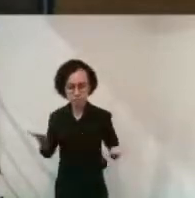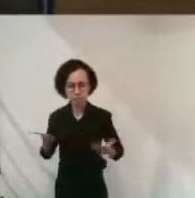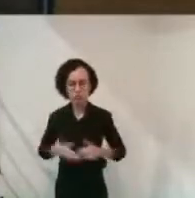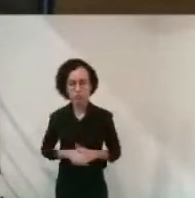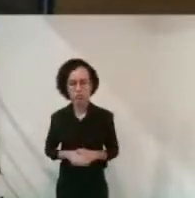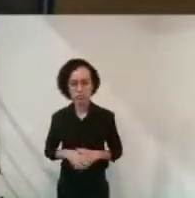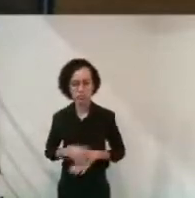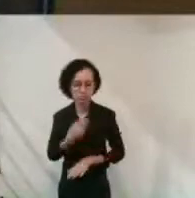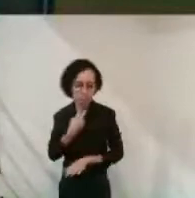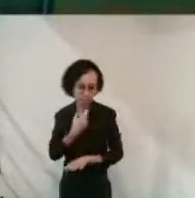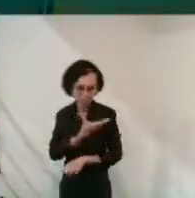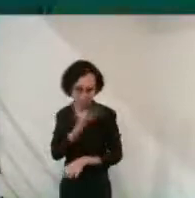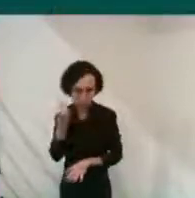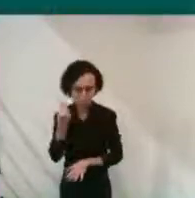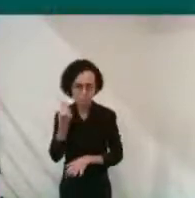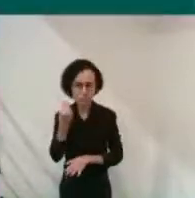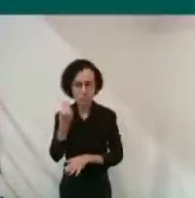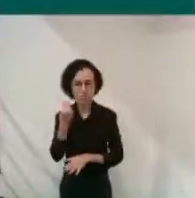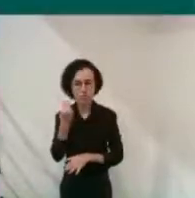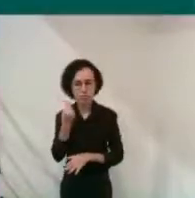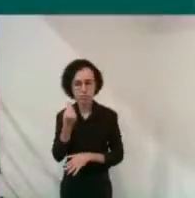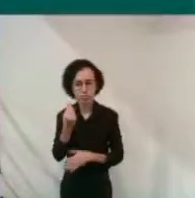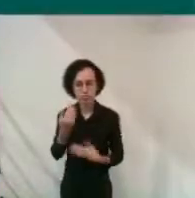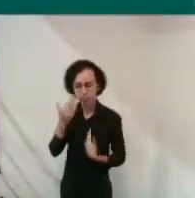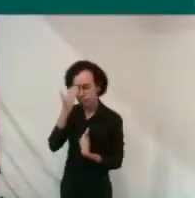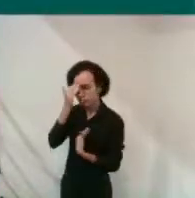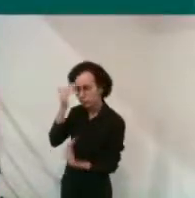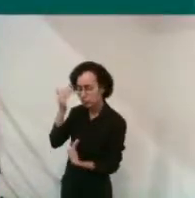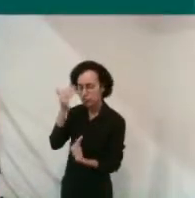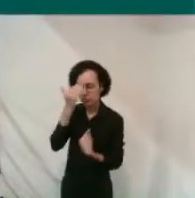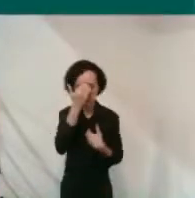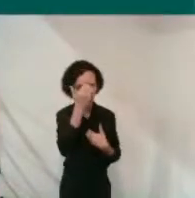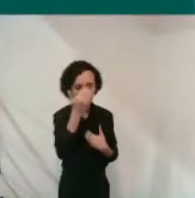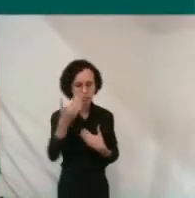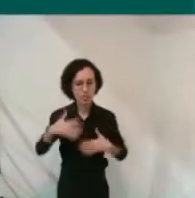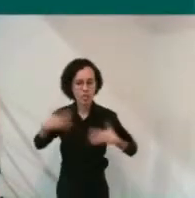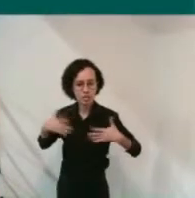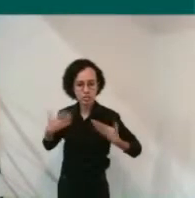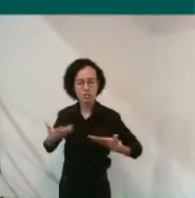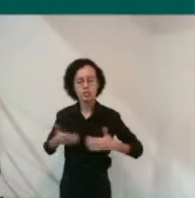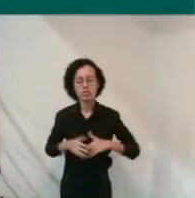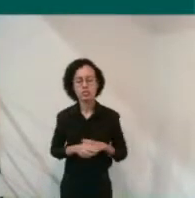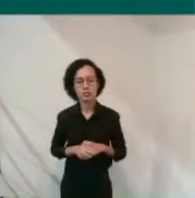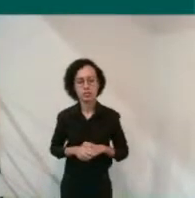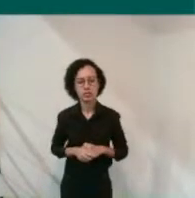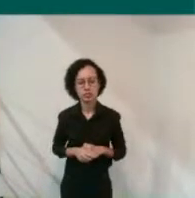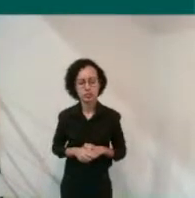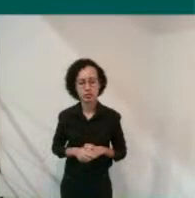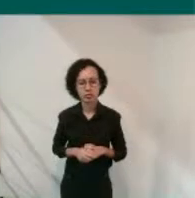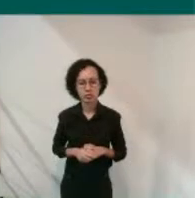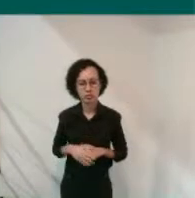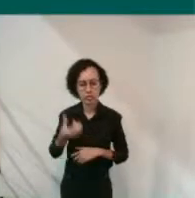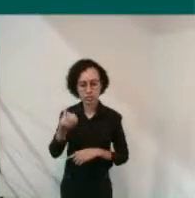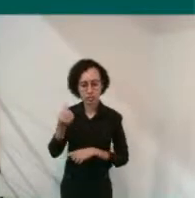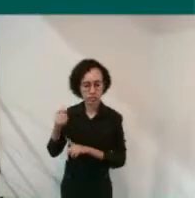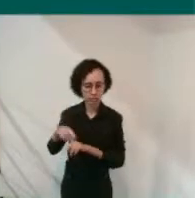não posso deixar de externar a minha gratidão, a minha alegria de ter convivido esses 6 meses